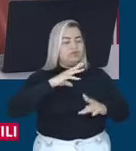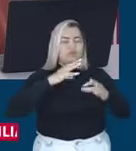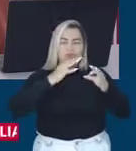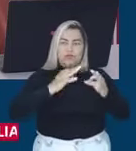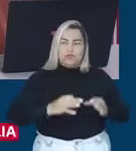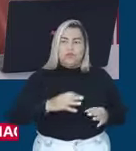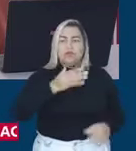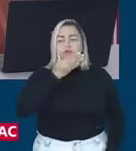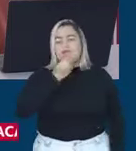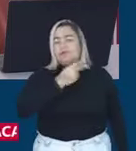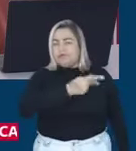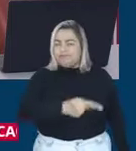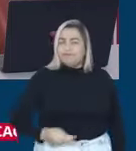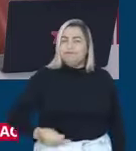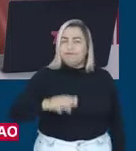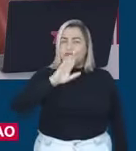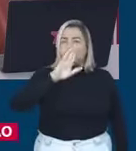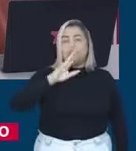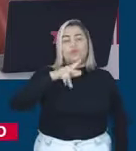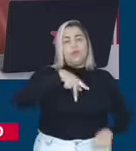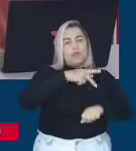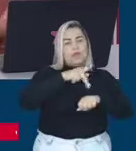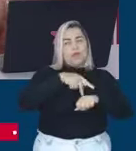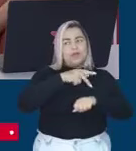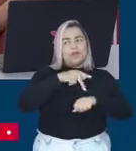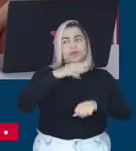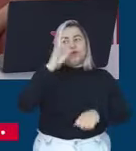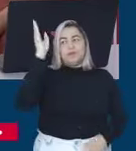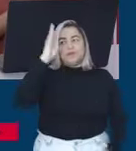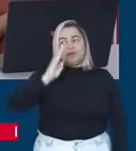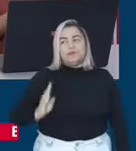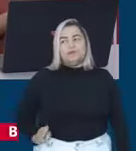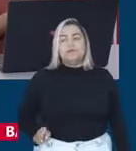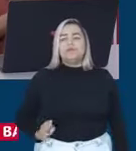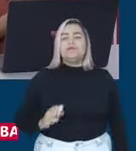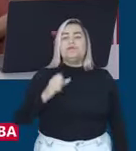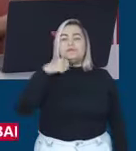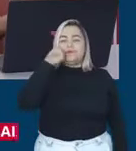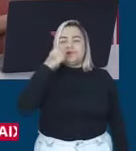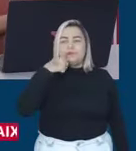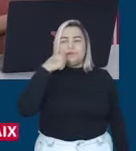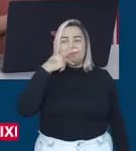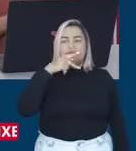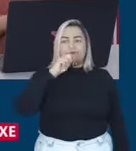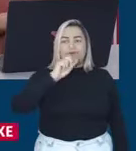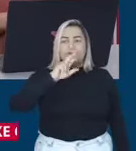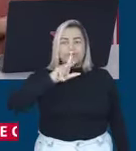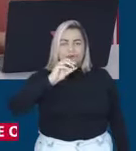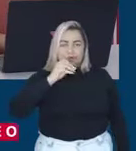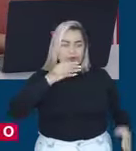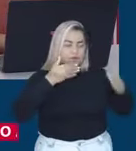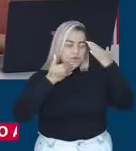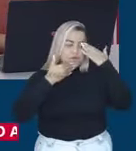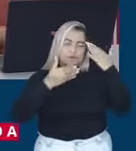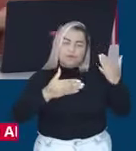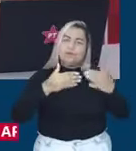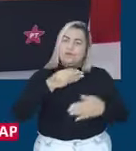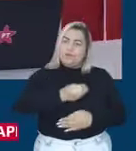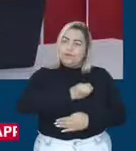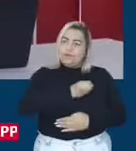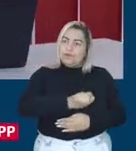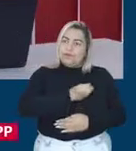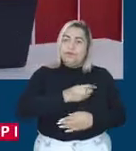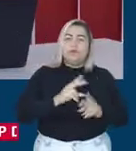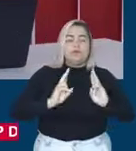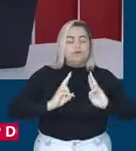o presidente Lula, e o país é o Brasil. Com certeza. E o senador gigante também, Paulo Paim, obrigada mais uma vez pela sua participação. Agradeço,